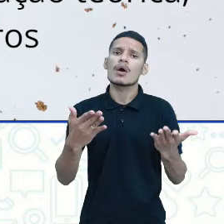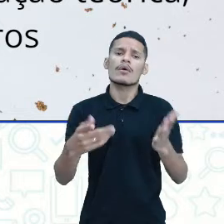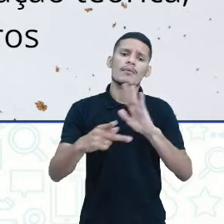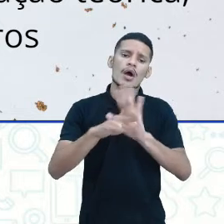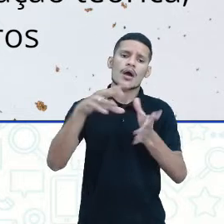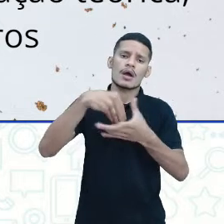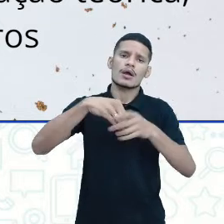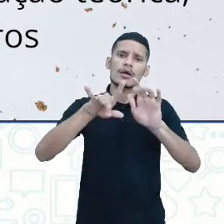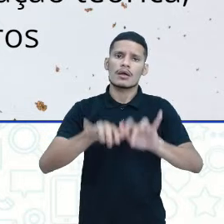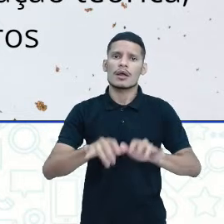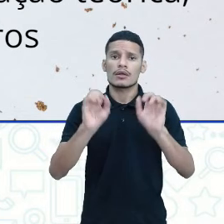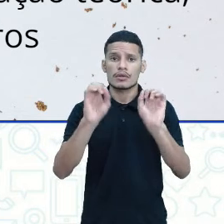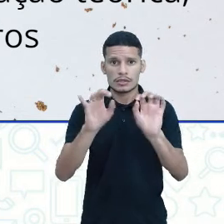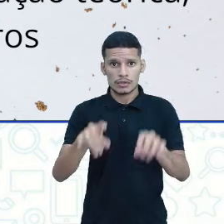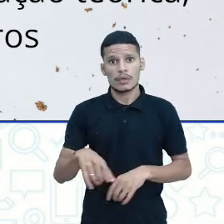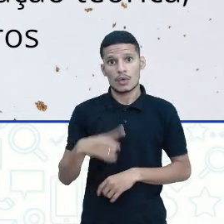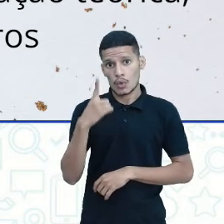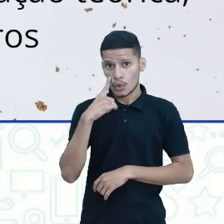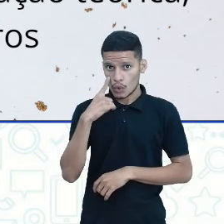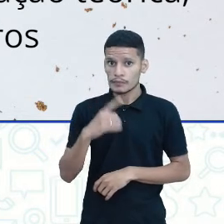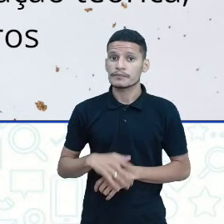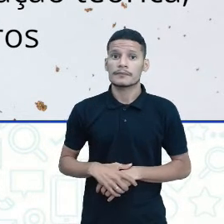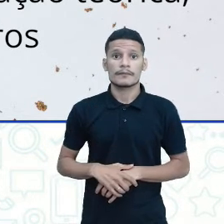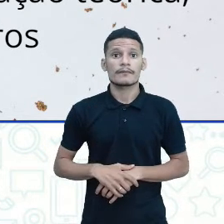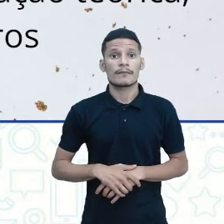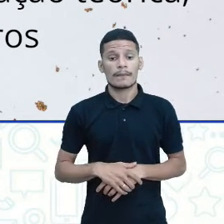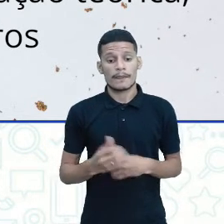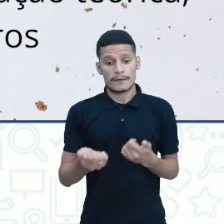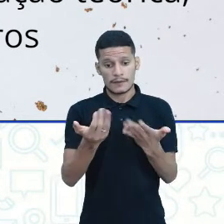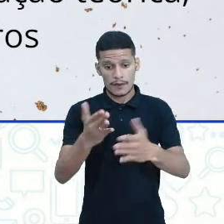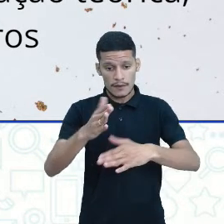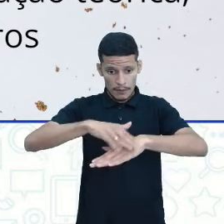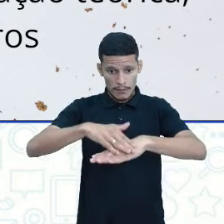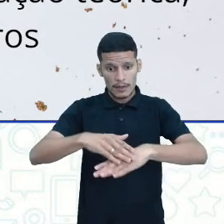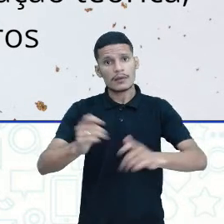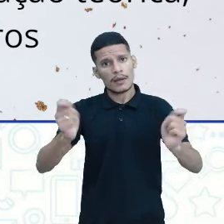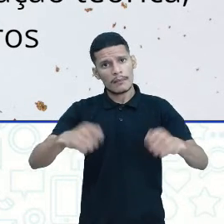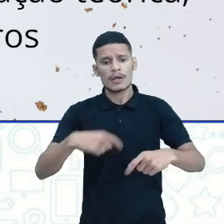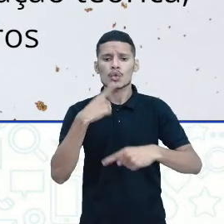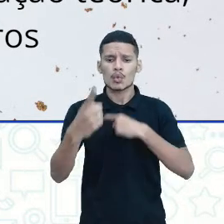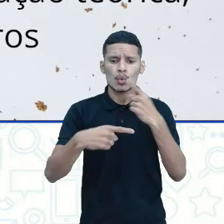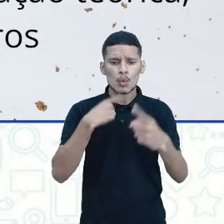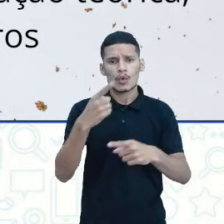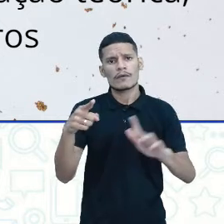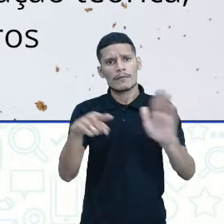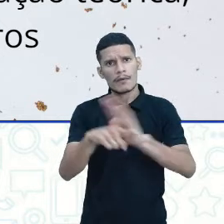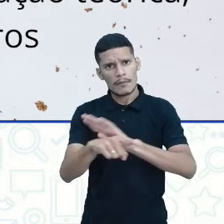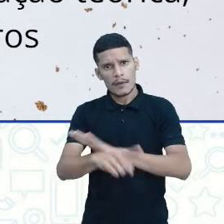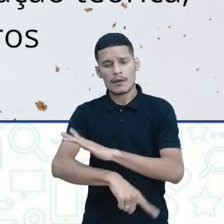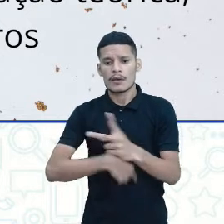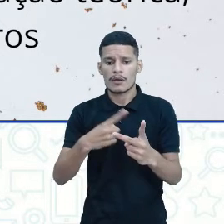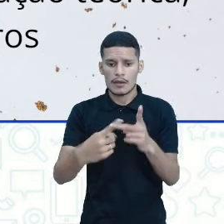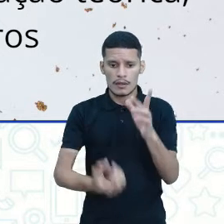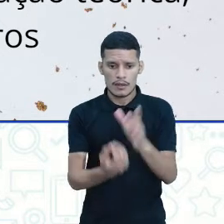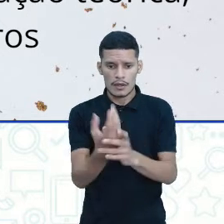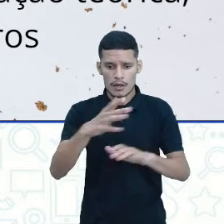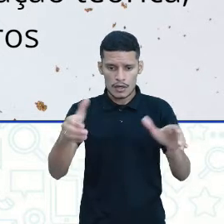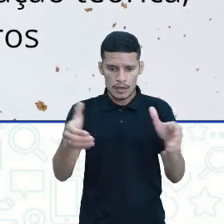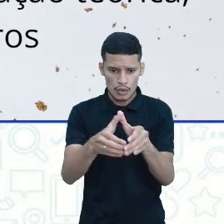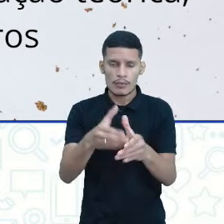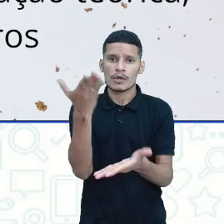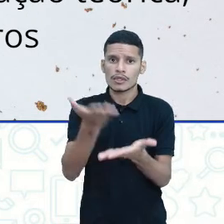chat educacional? Então, ó, promover sessões para que se tirem dúvidas, propiciar grupos de